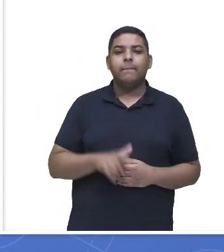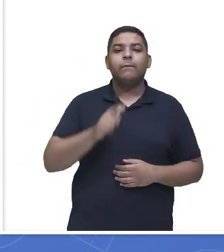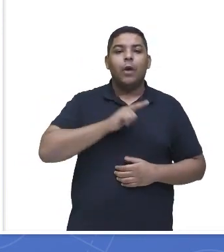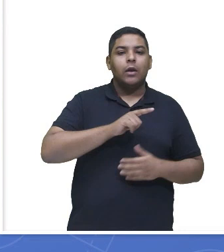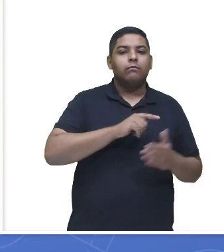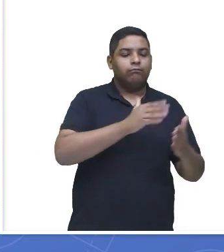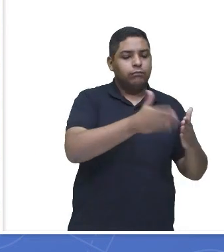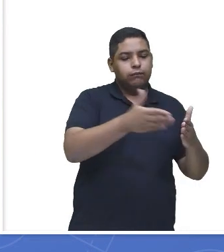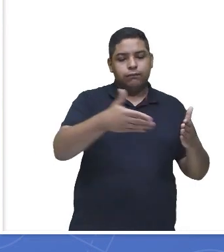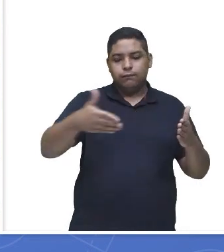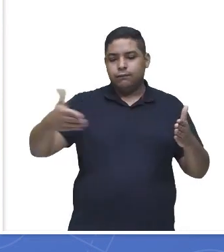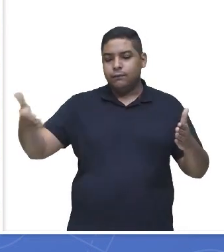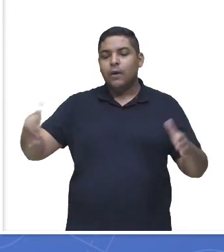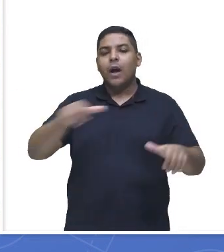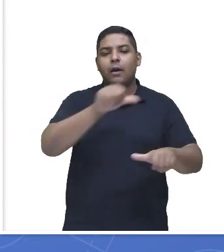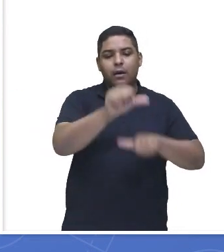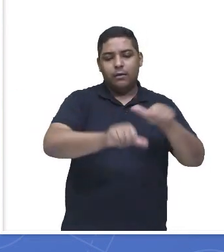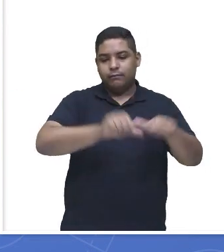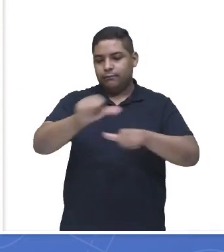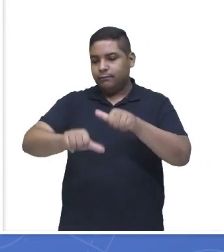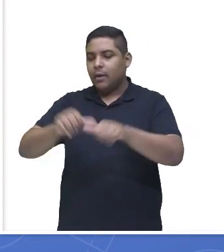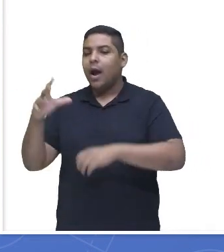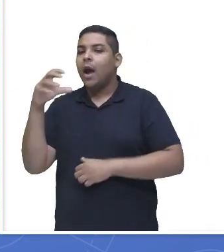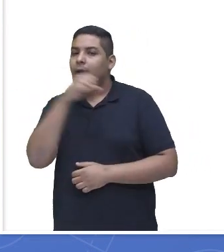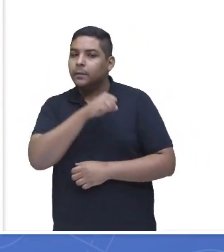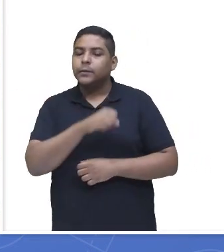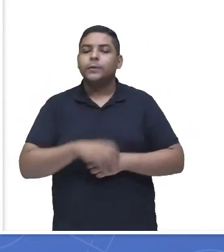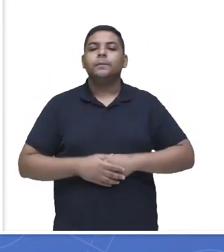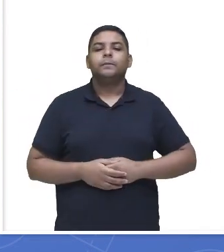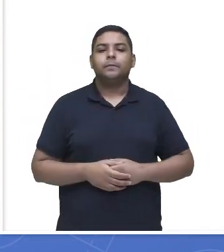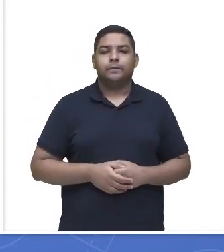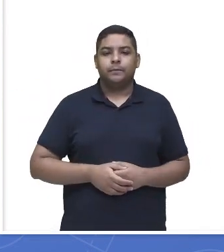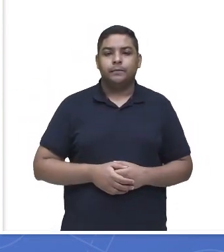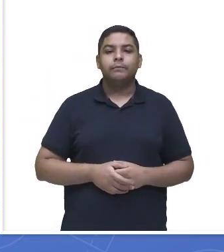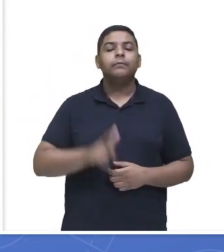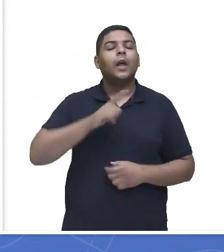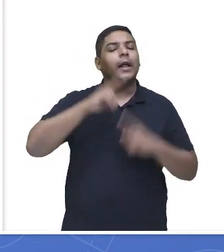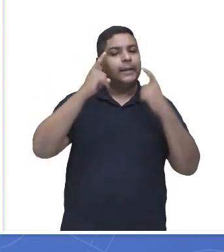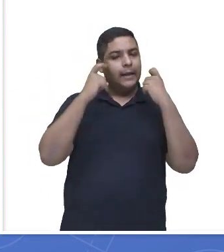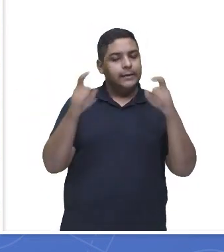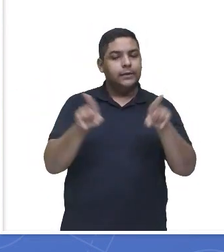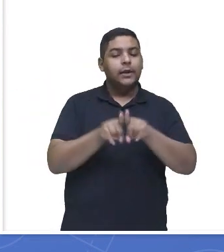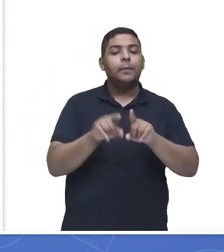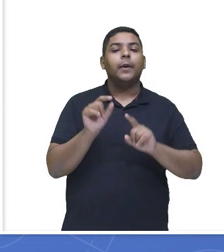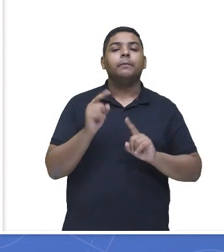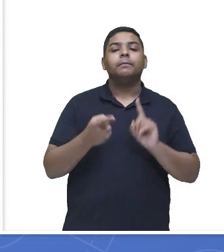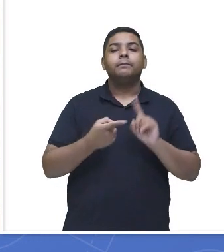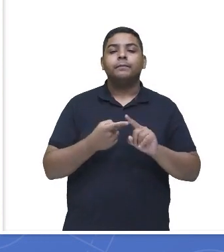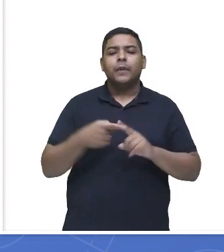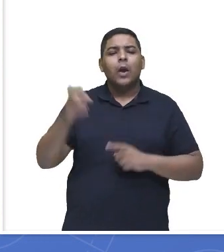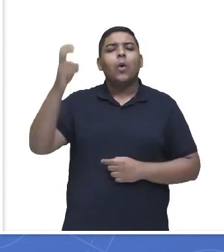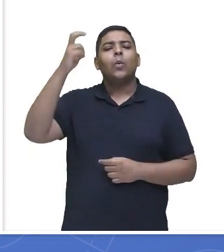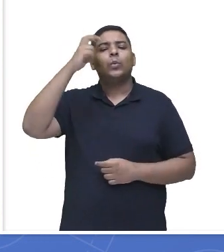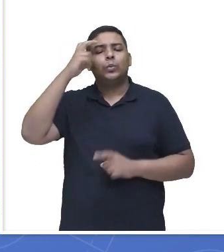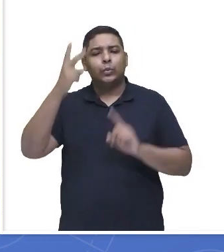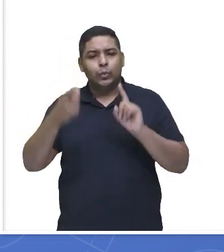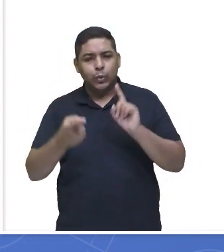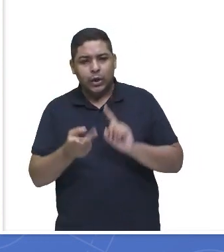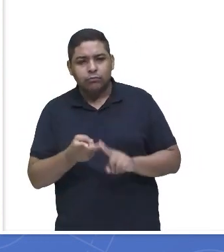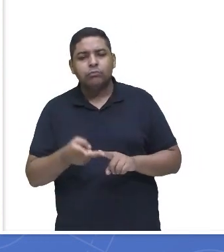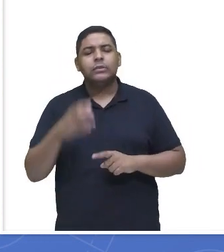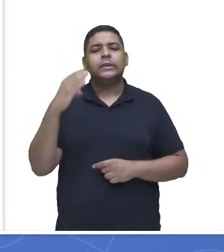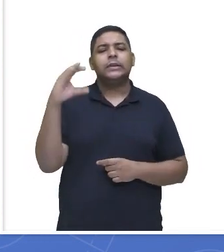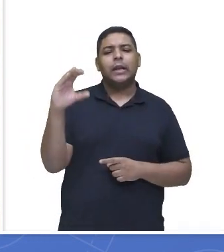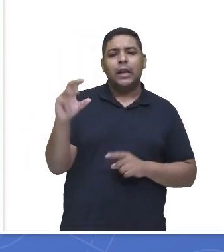mudança extremamente rápida acontecendo. Mas tem mais uma coisa interessante também, vejam só, nós falamos de cultura, nós falamos de